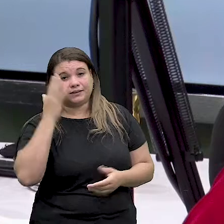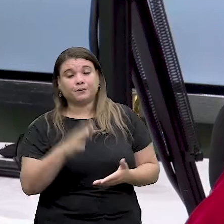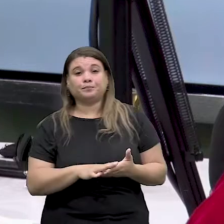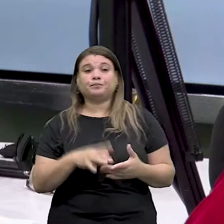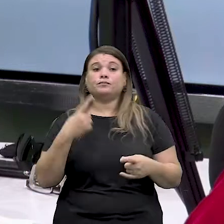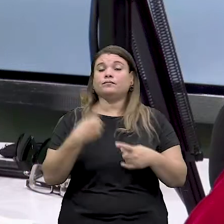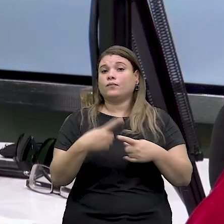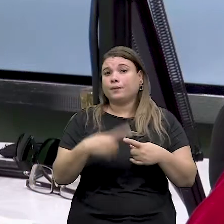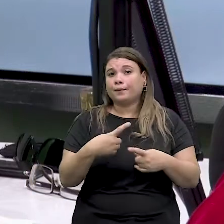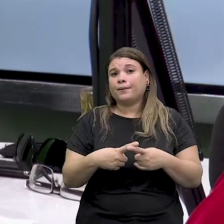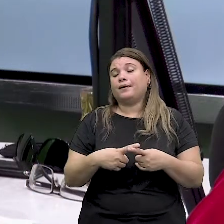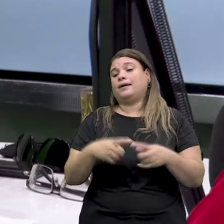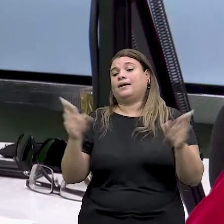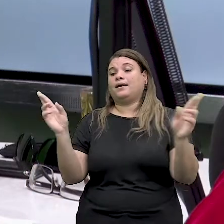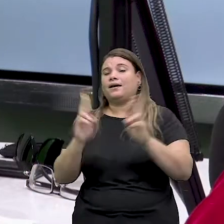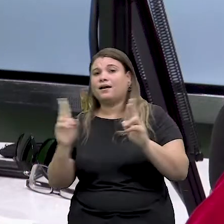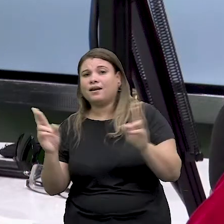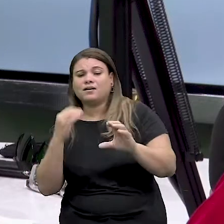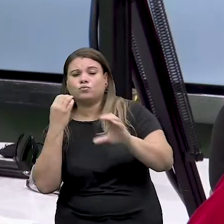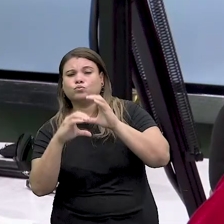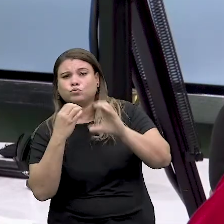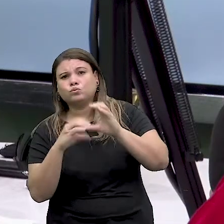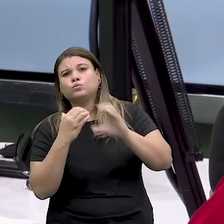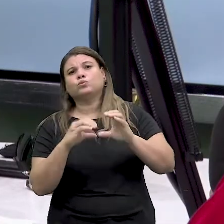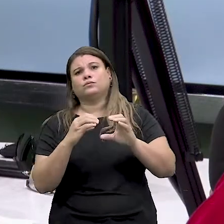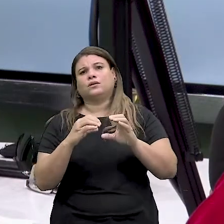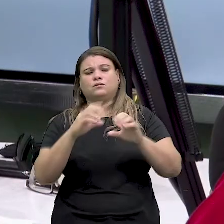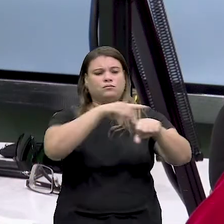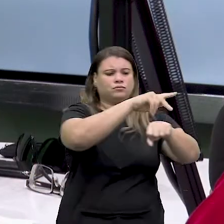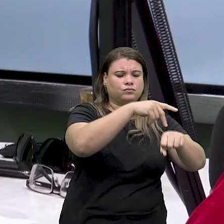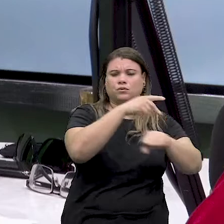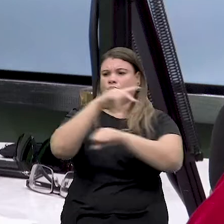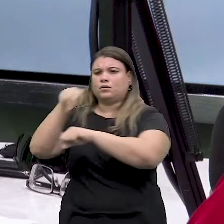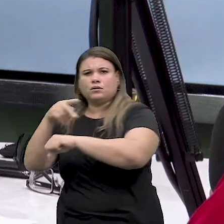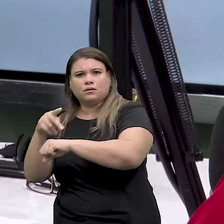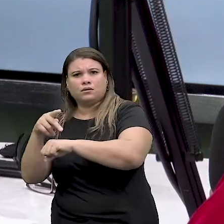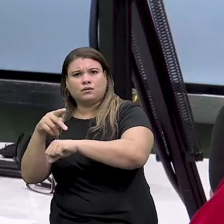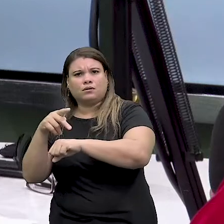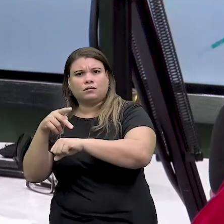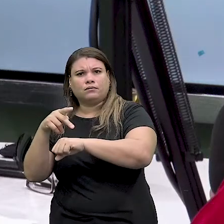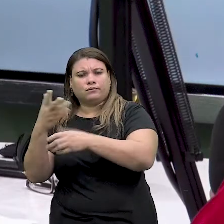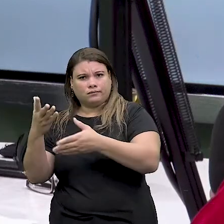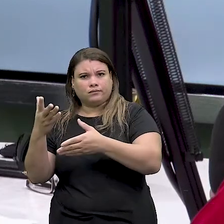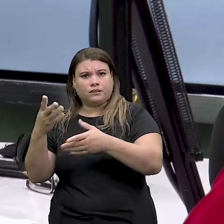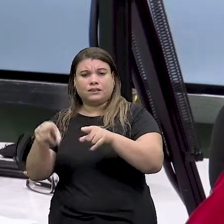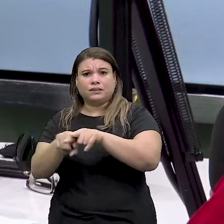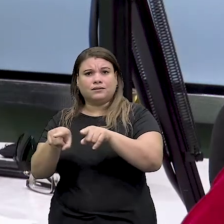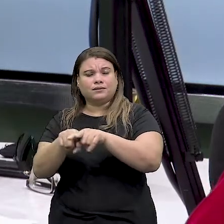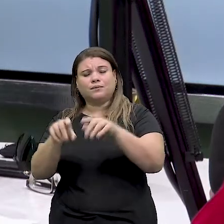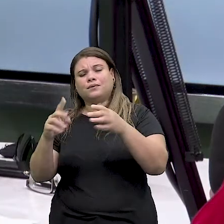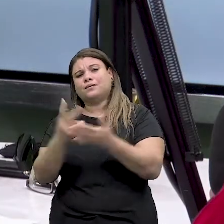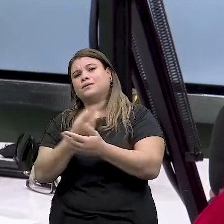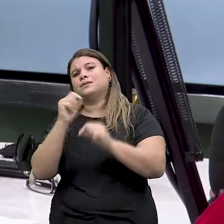integração entre as pessoas, transporte, e as empresas foram crescendo. Então, você tem